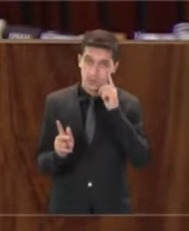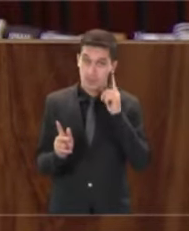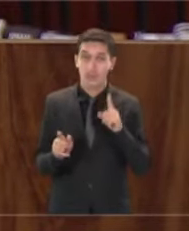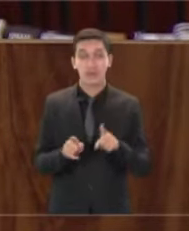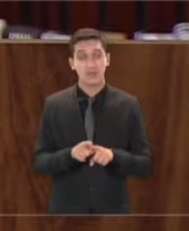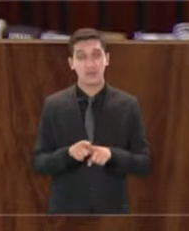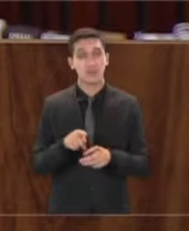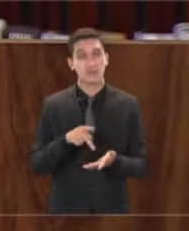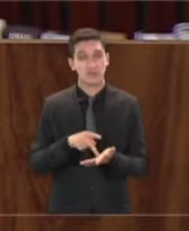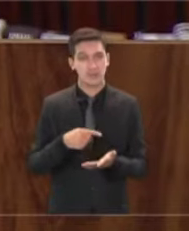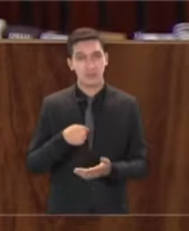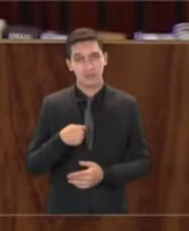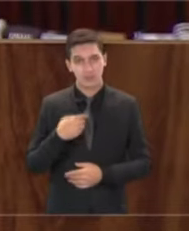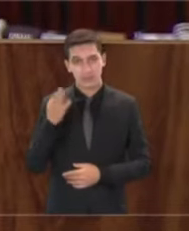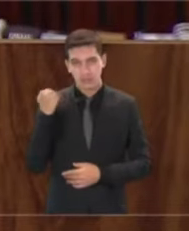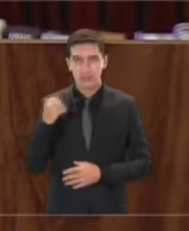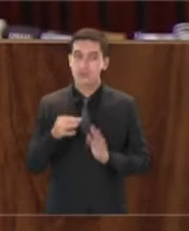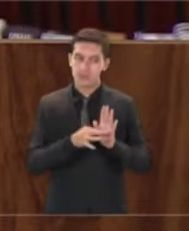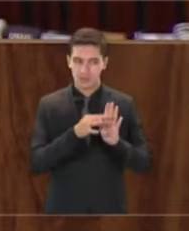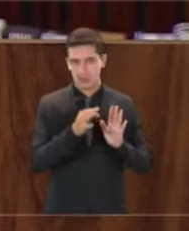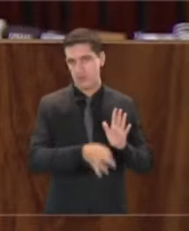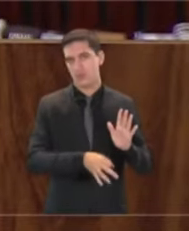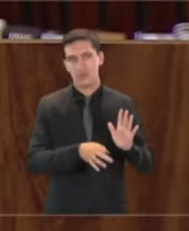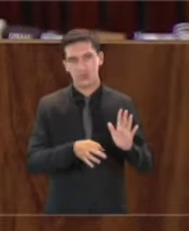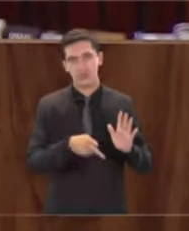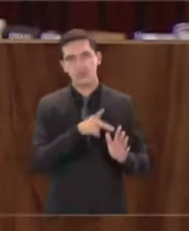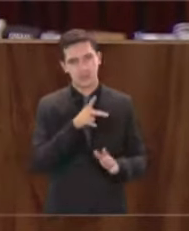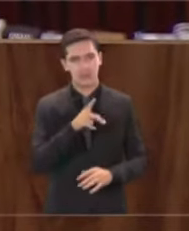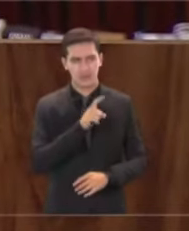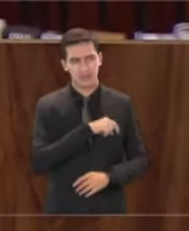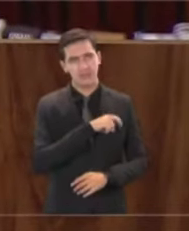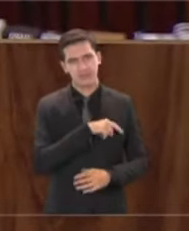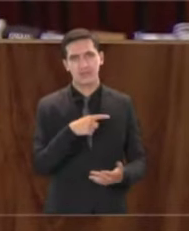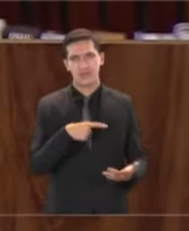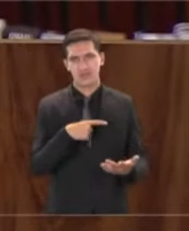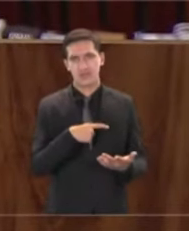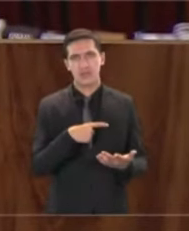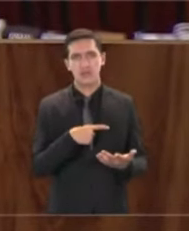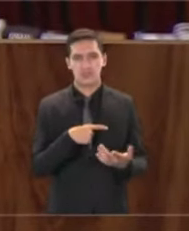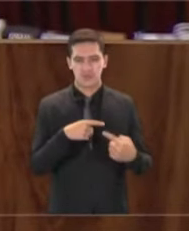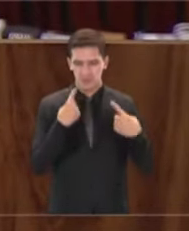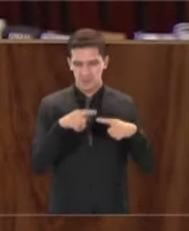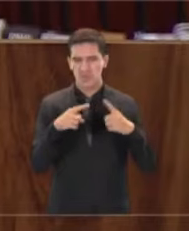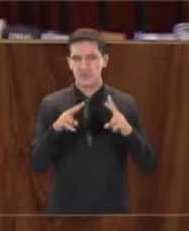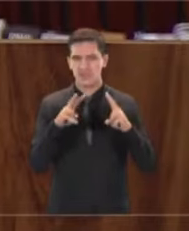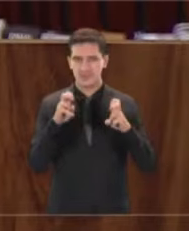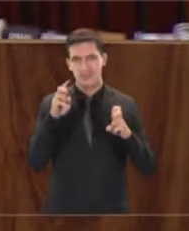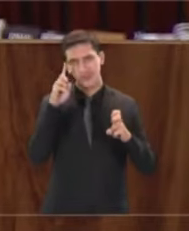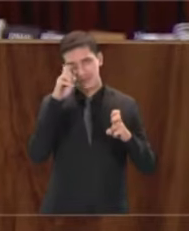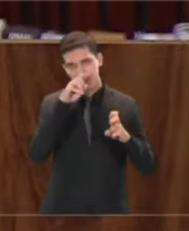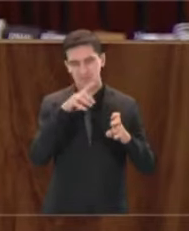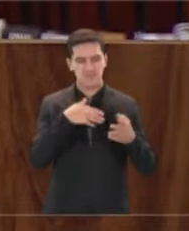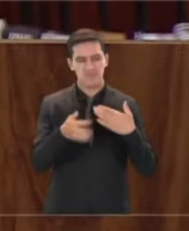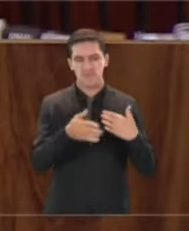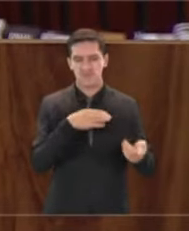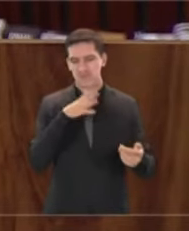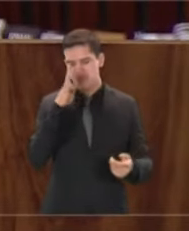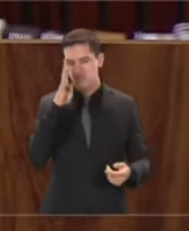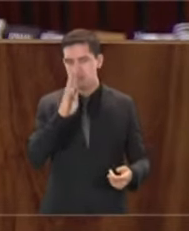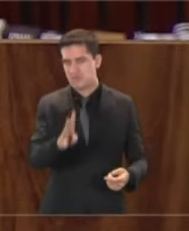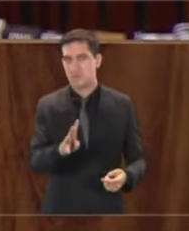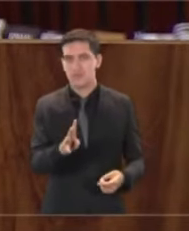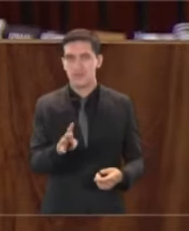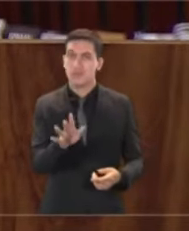embora não desconheça que as falas são sim ácidas e imbricam-se com questões sensíveis, fato é que a transmissão